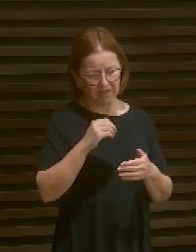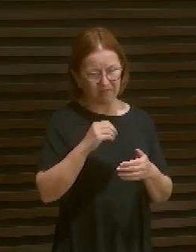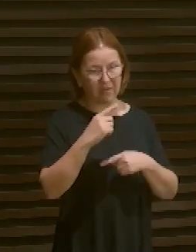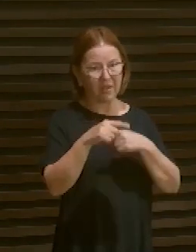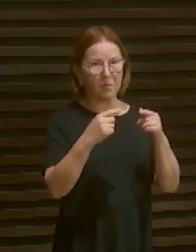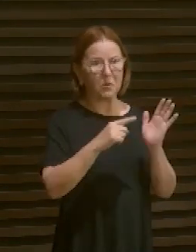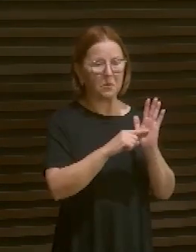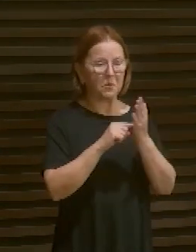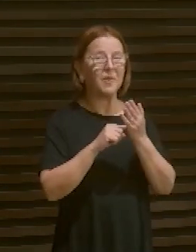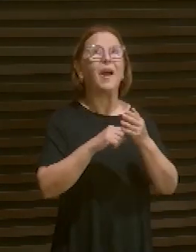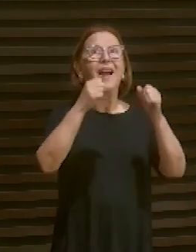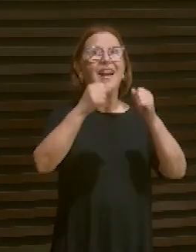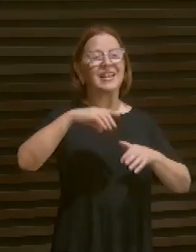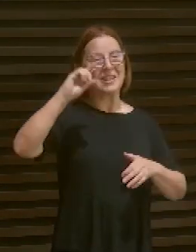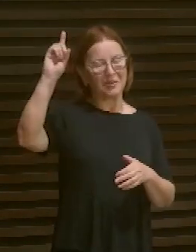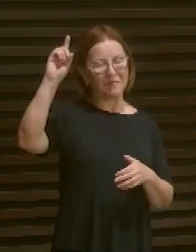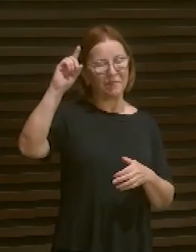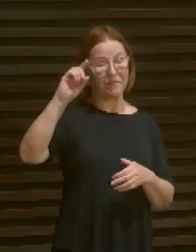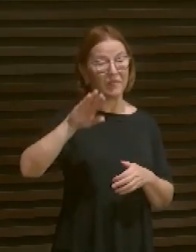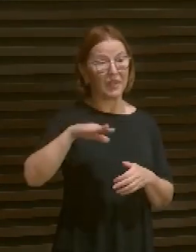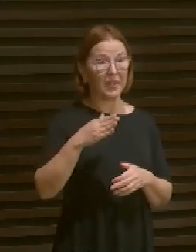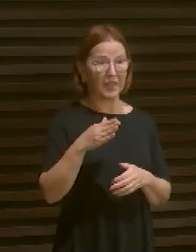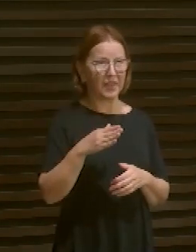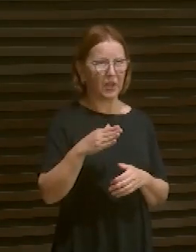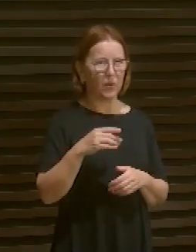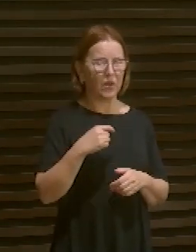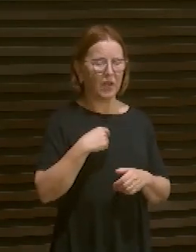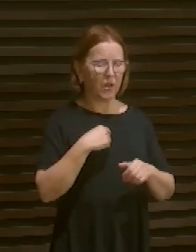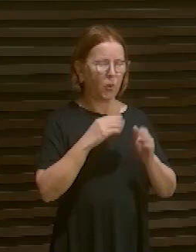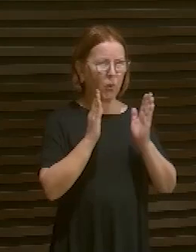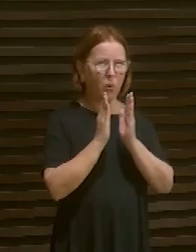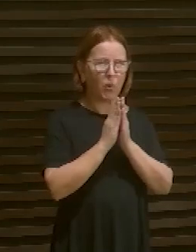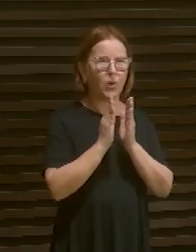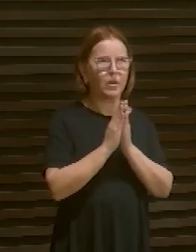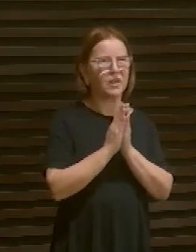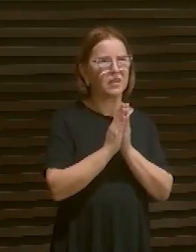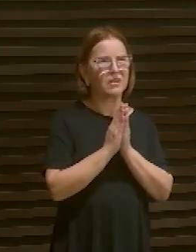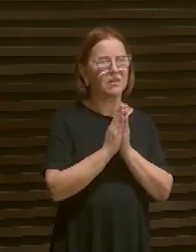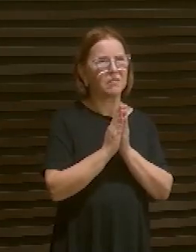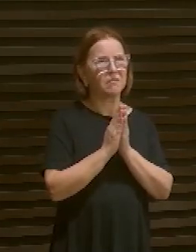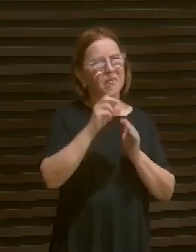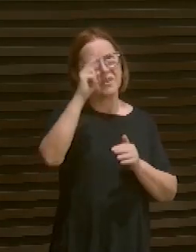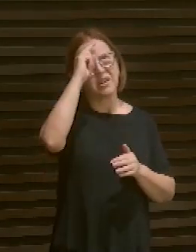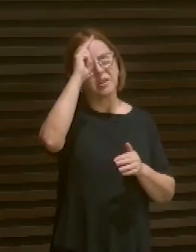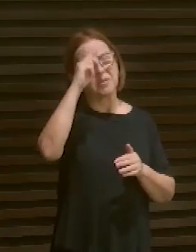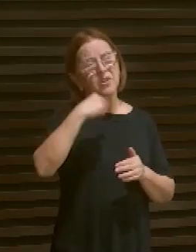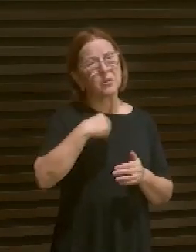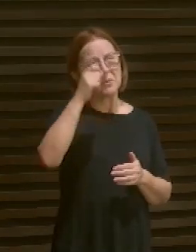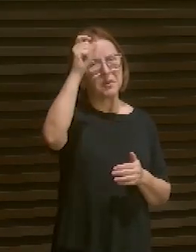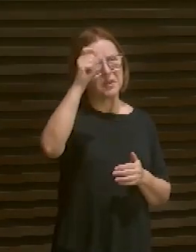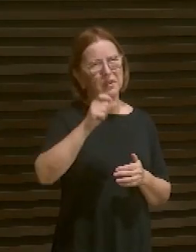E lá pelas tantas, no momento de oração, ele me trouxe uma pessoa que estávamos